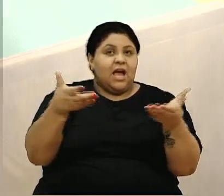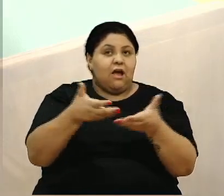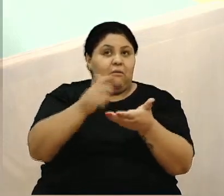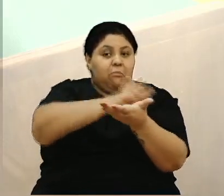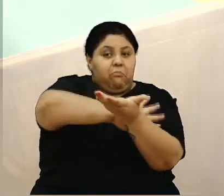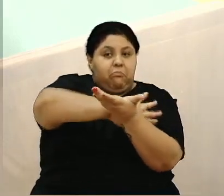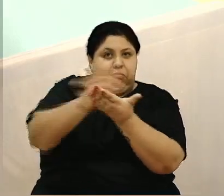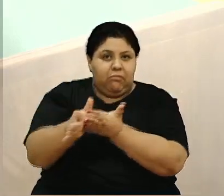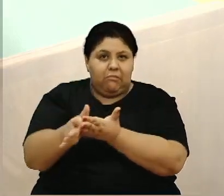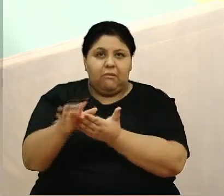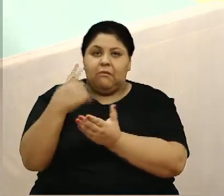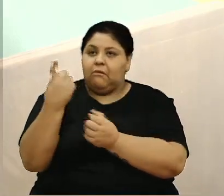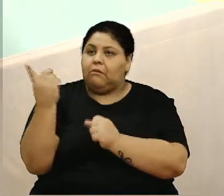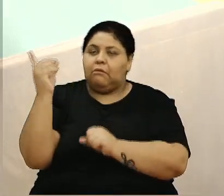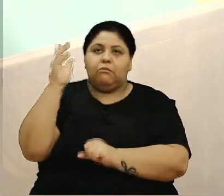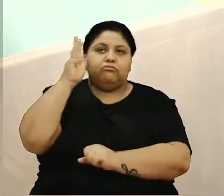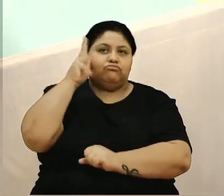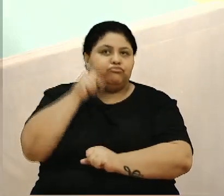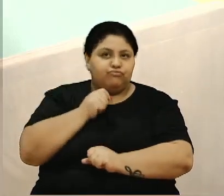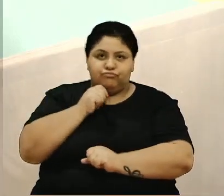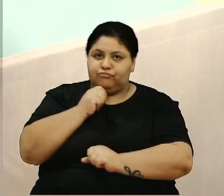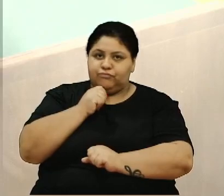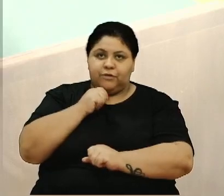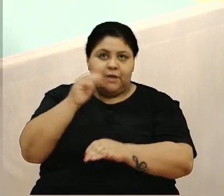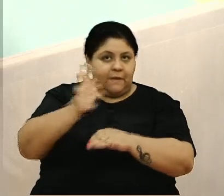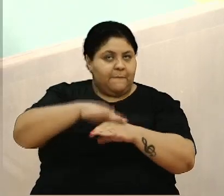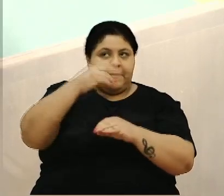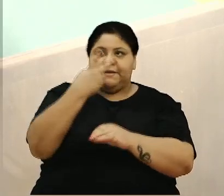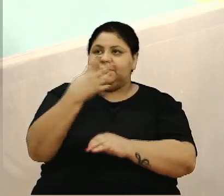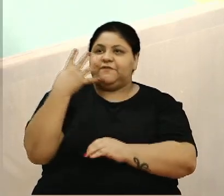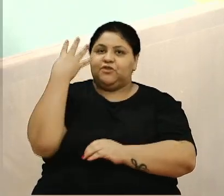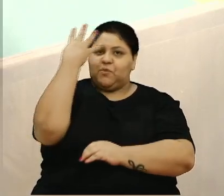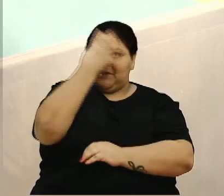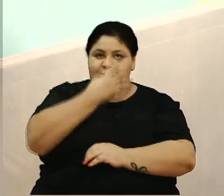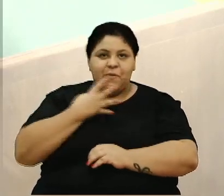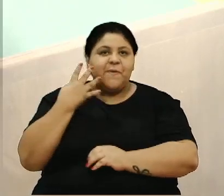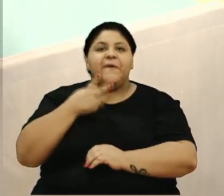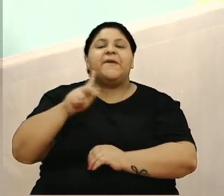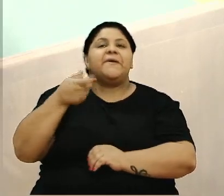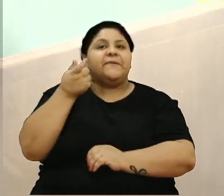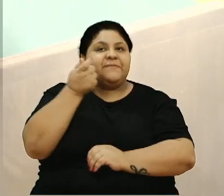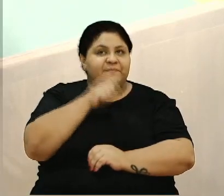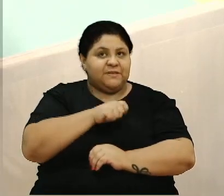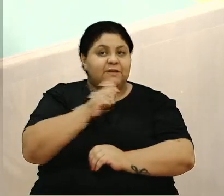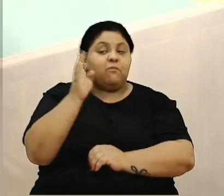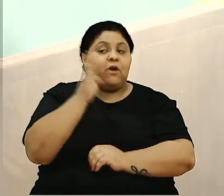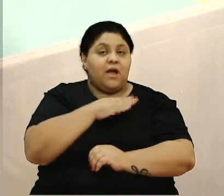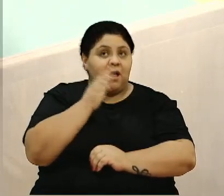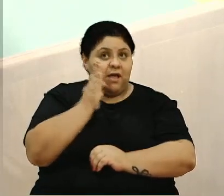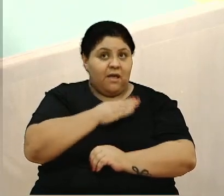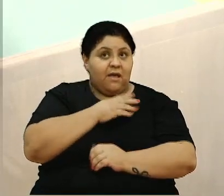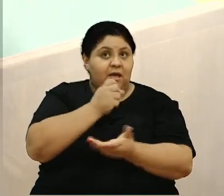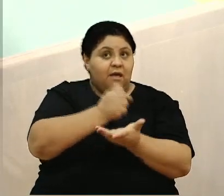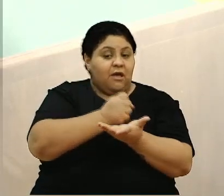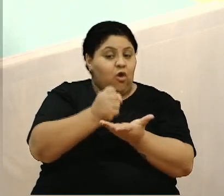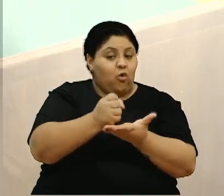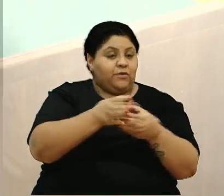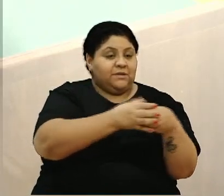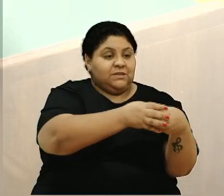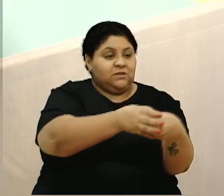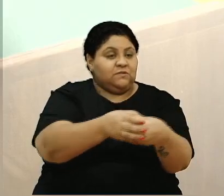dia é mais que 24 horas, porque precisamos agilizar a contratação de